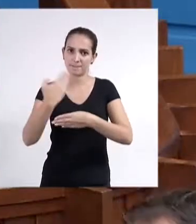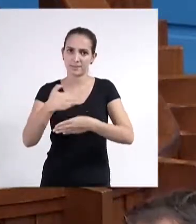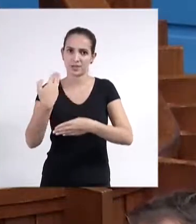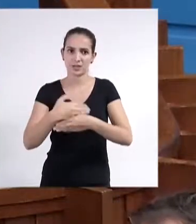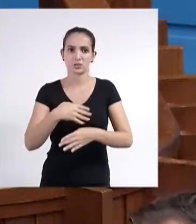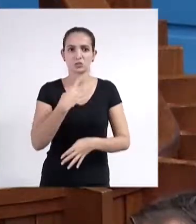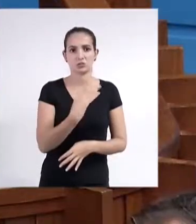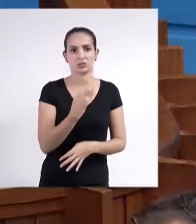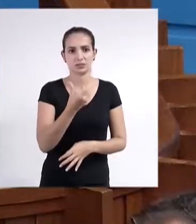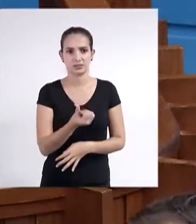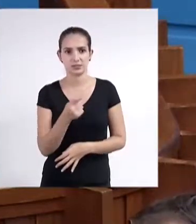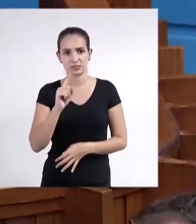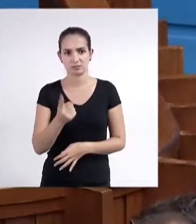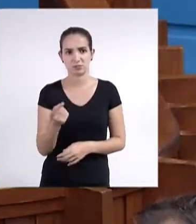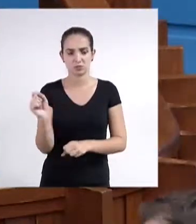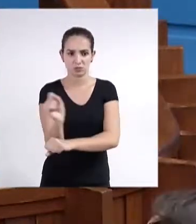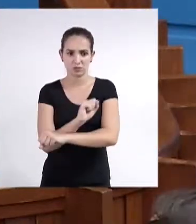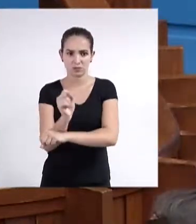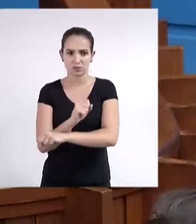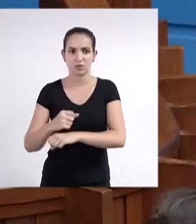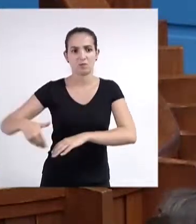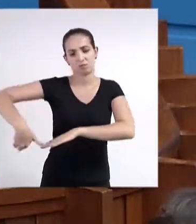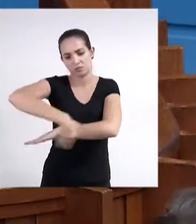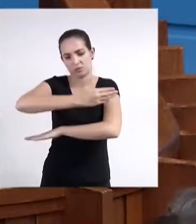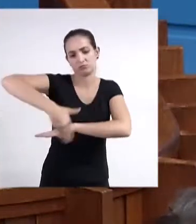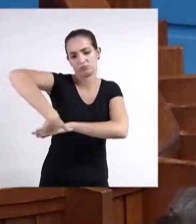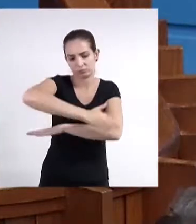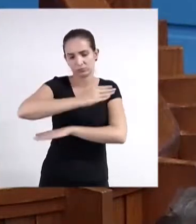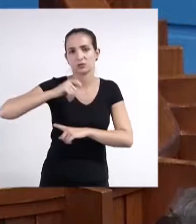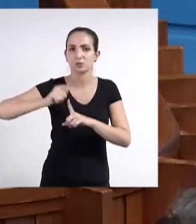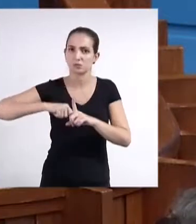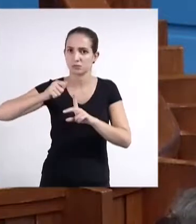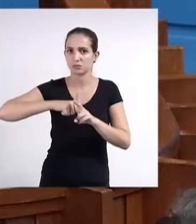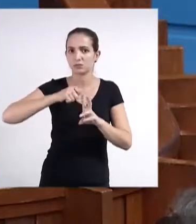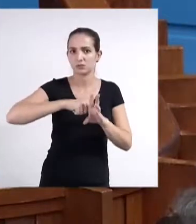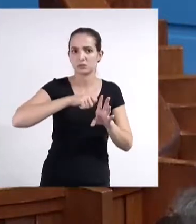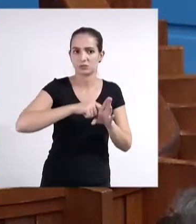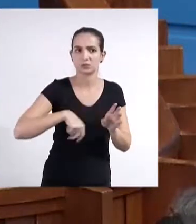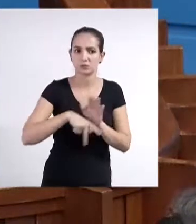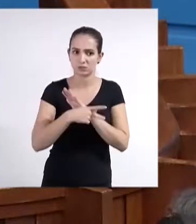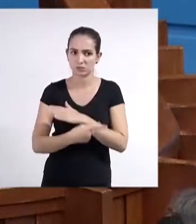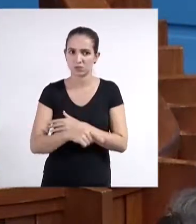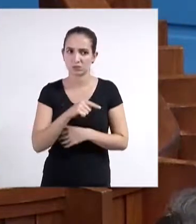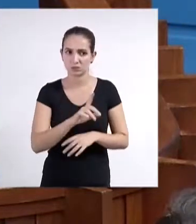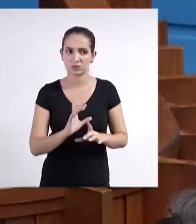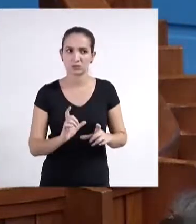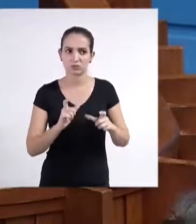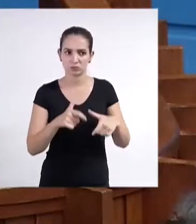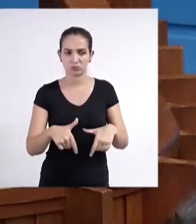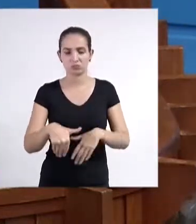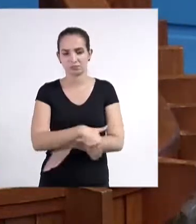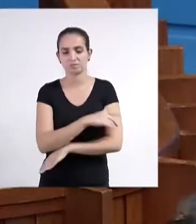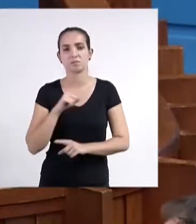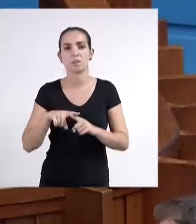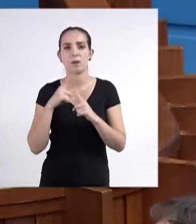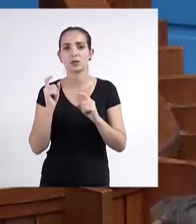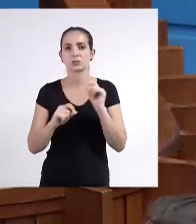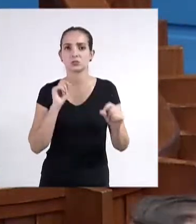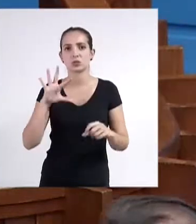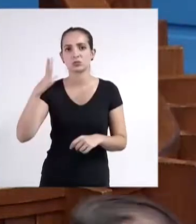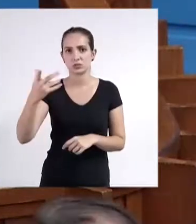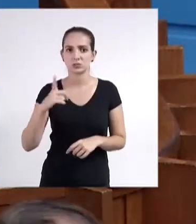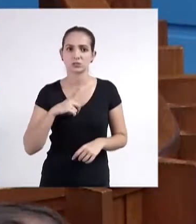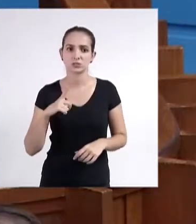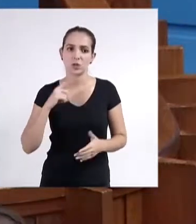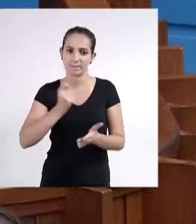dos 46 mil veículos que trafegam mensalmente pela rodovia. O que acontece, senhores parlamentares, é que a